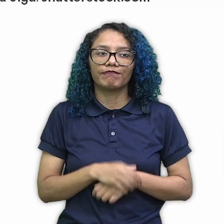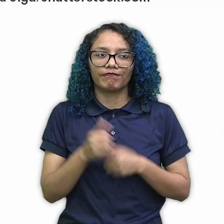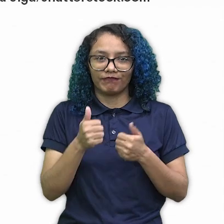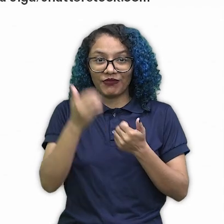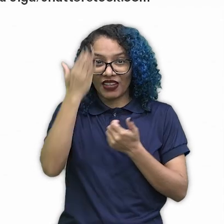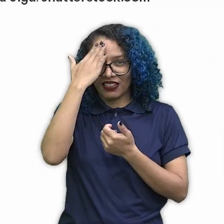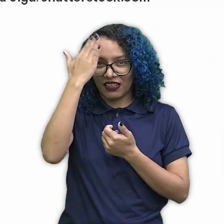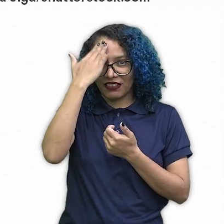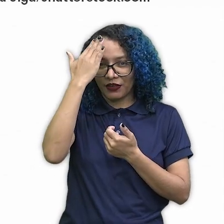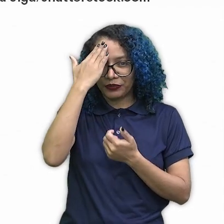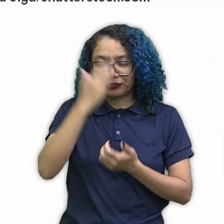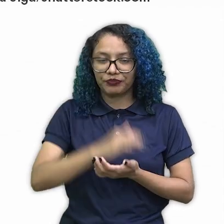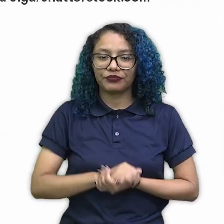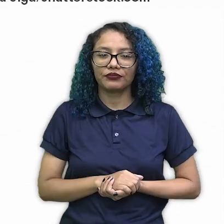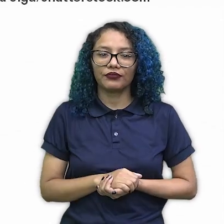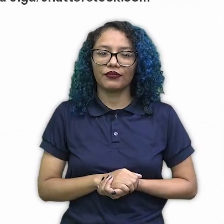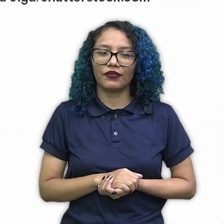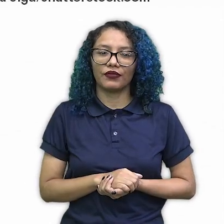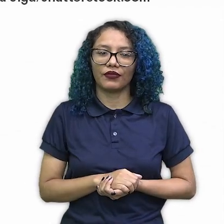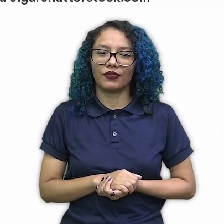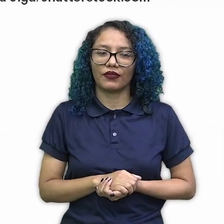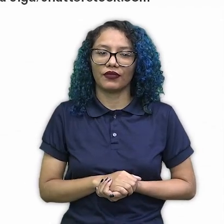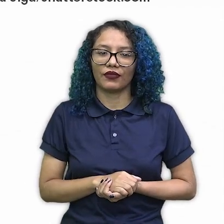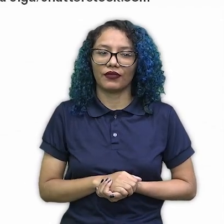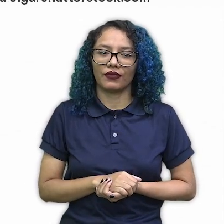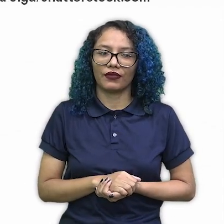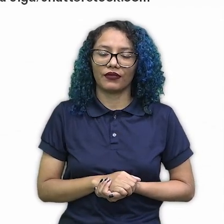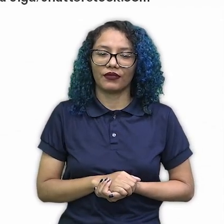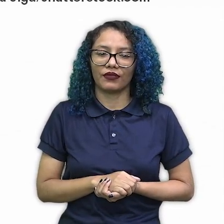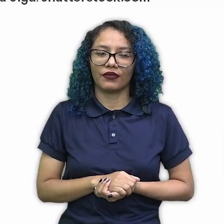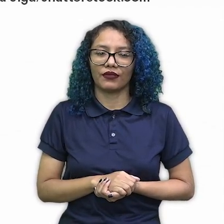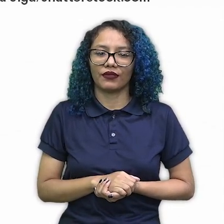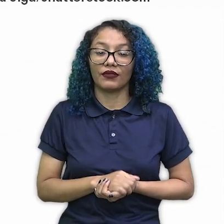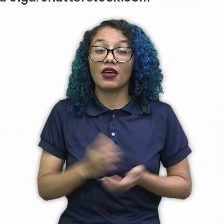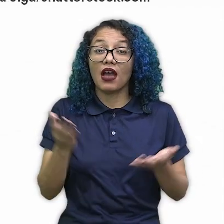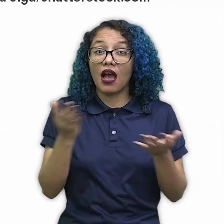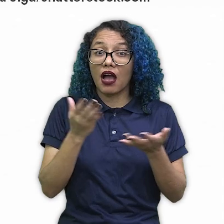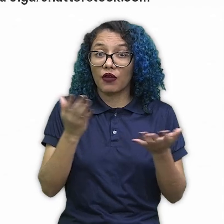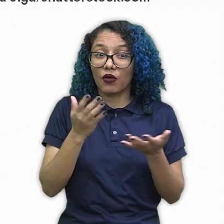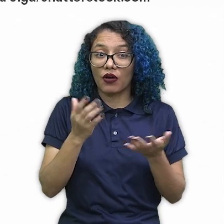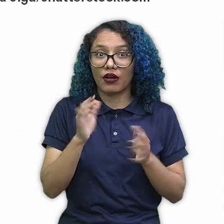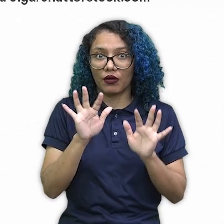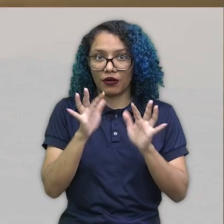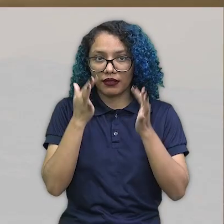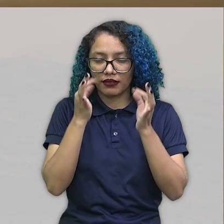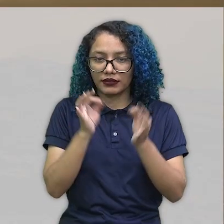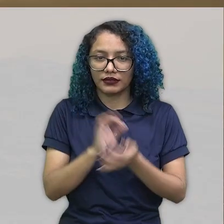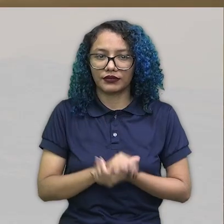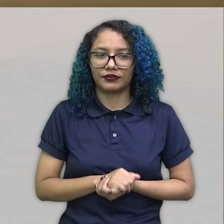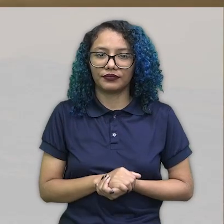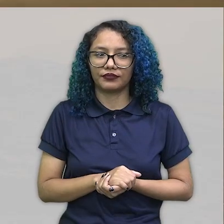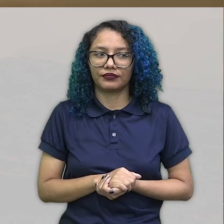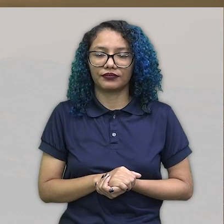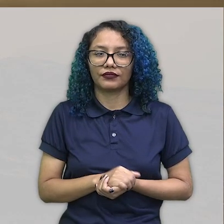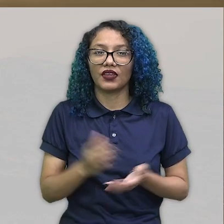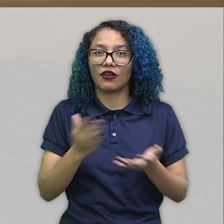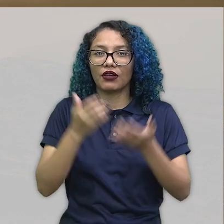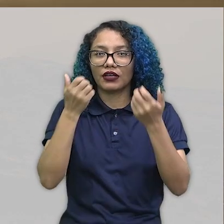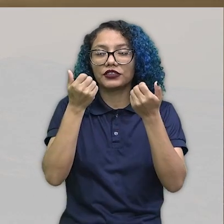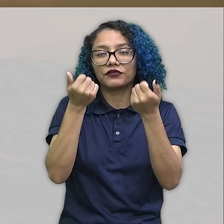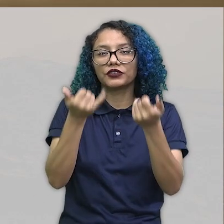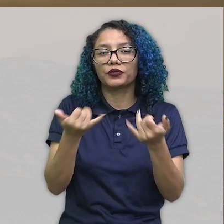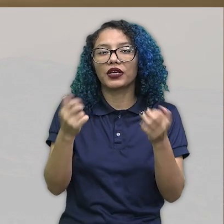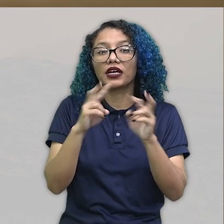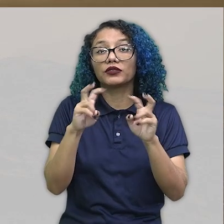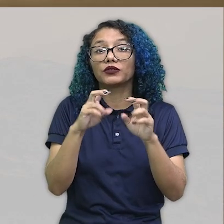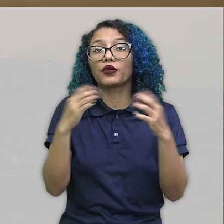Perfeito, então, entenderam Foucault? Então, venham comigo agora e vamos fazer o seguinte, vamos conversar um pouquinho